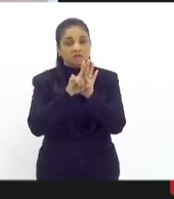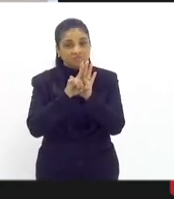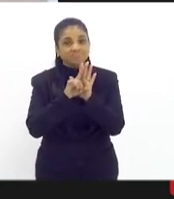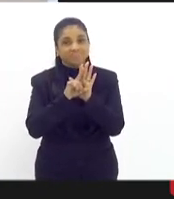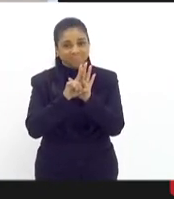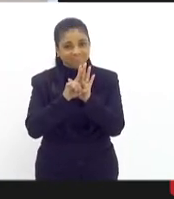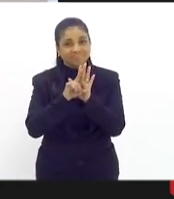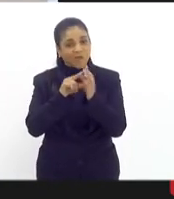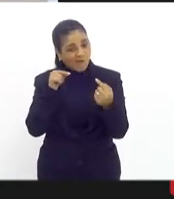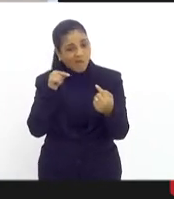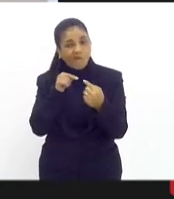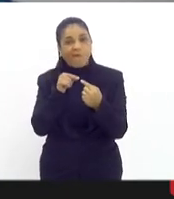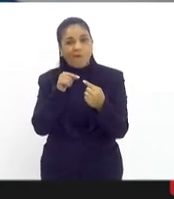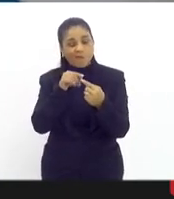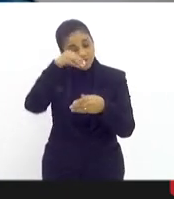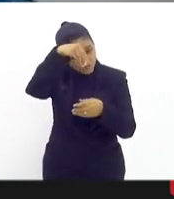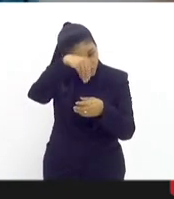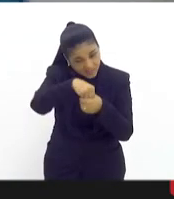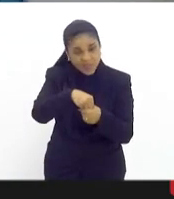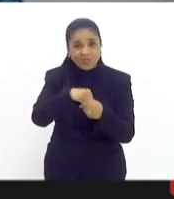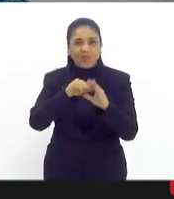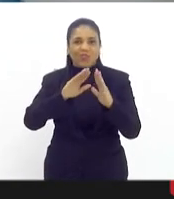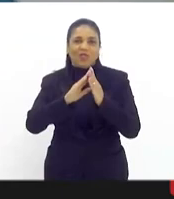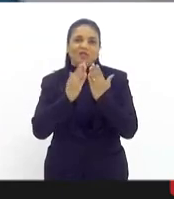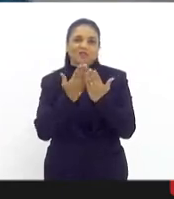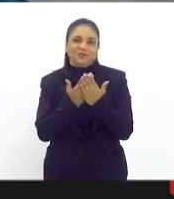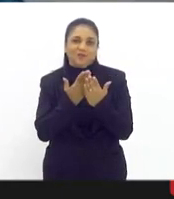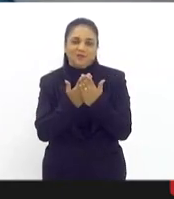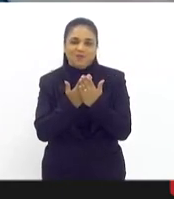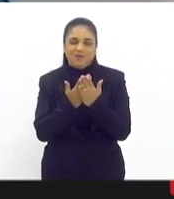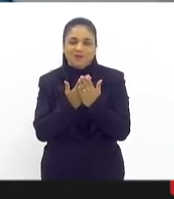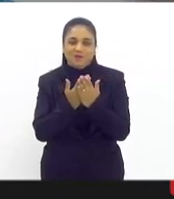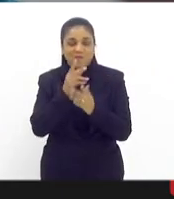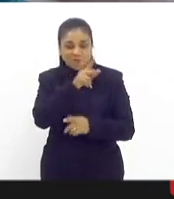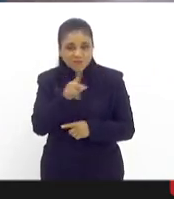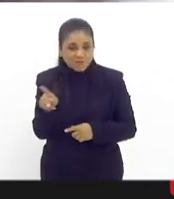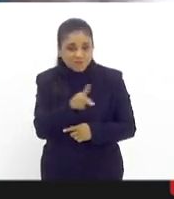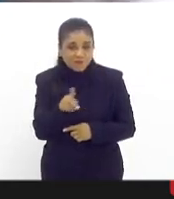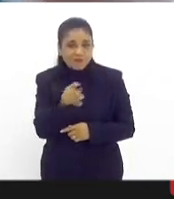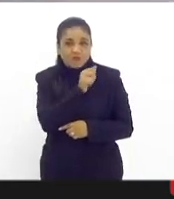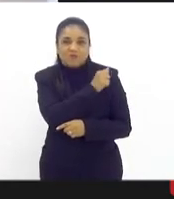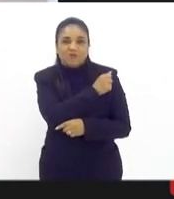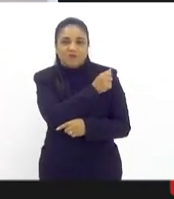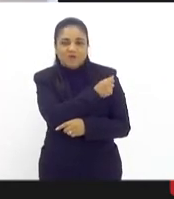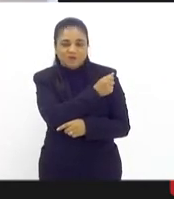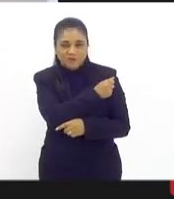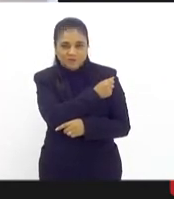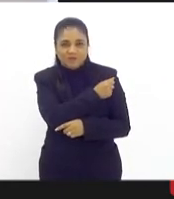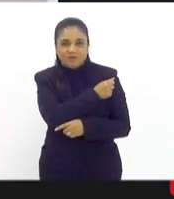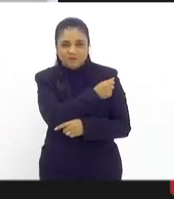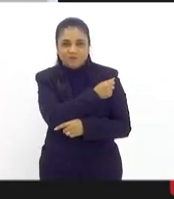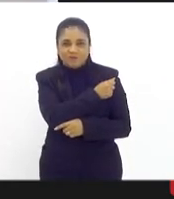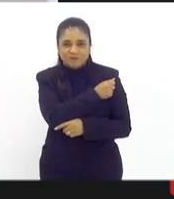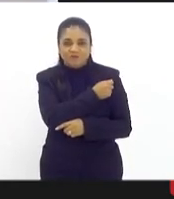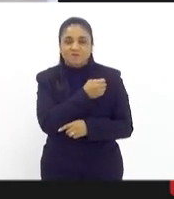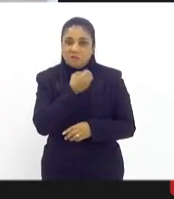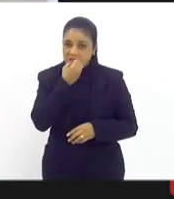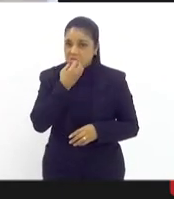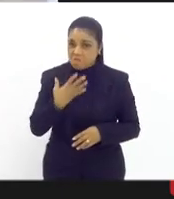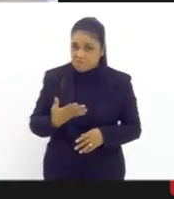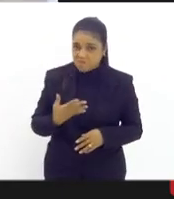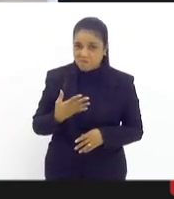acontecer dentro das escolas. E só vai acontecer com os professores, com os alunos. Ainda bem que nós